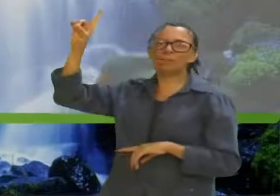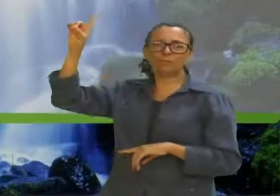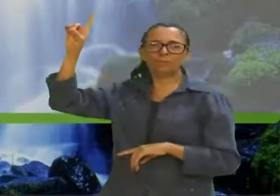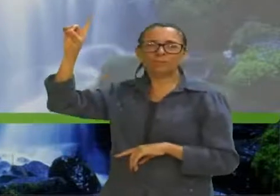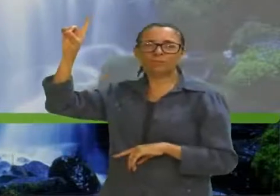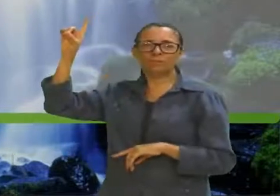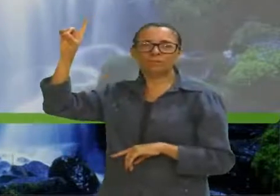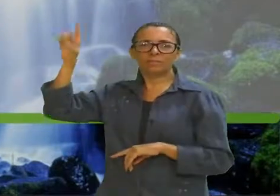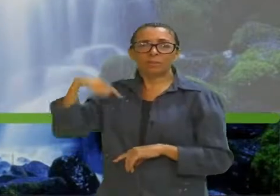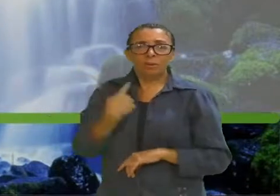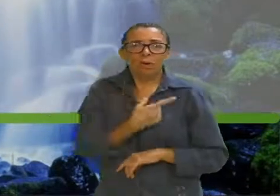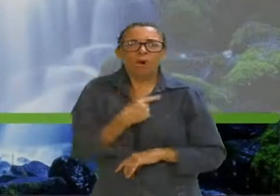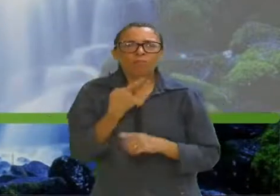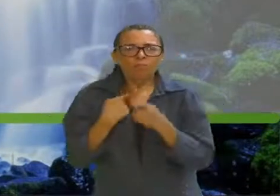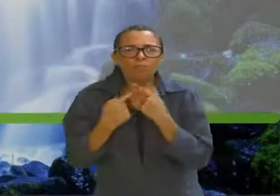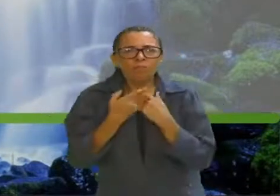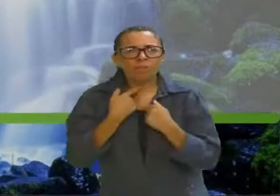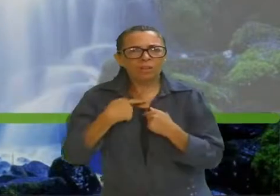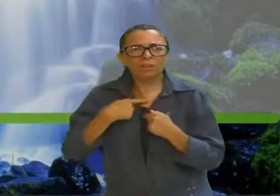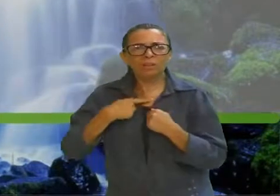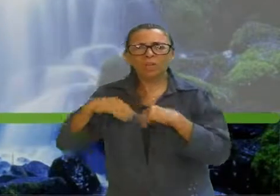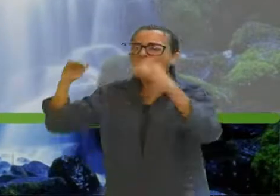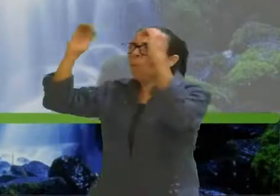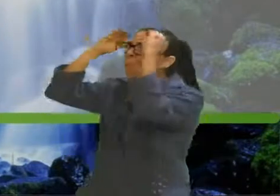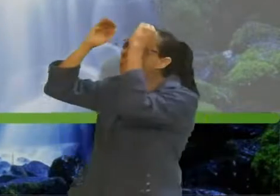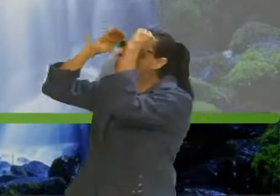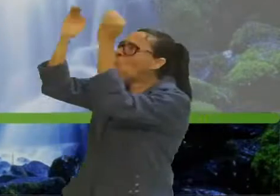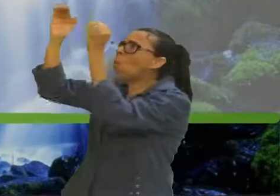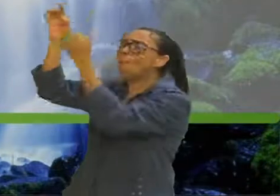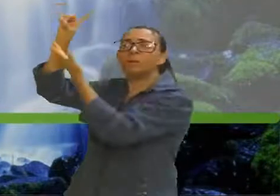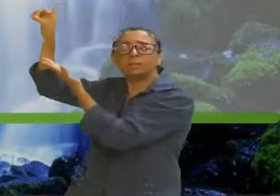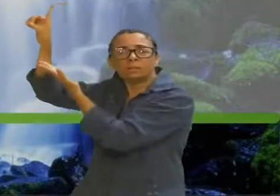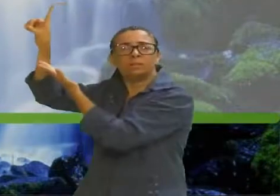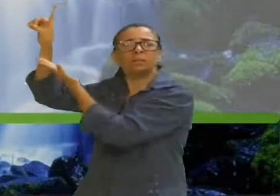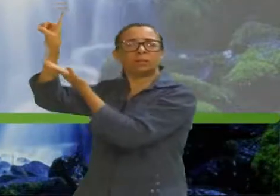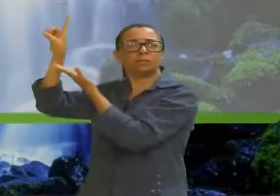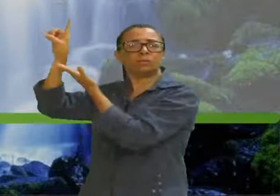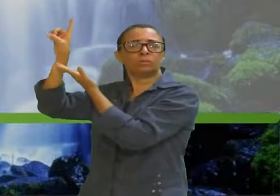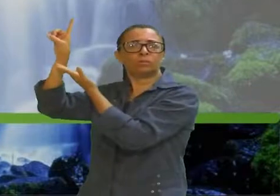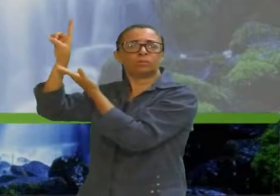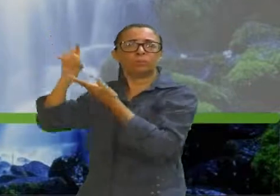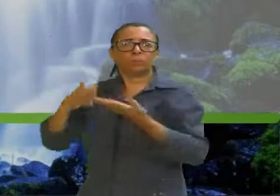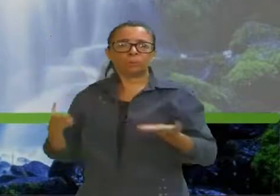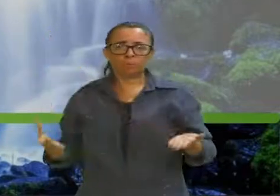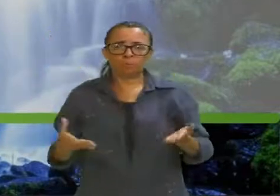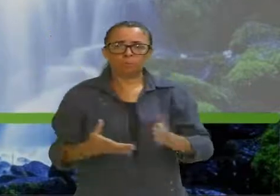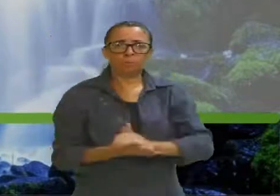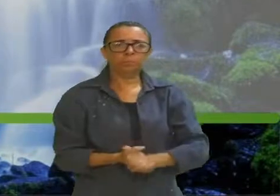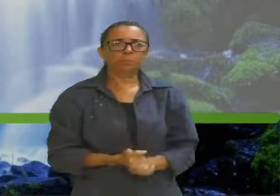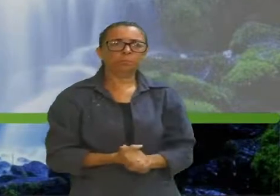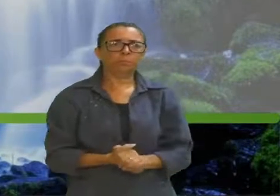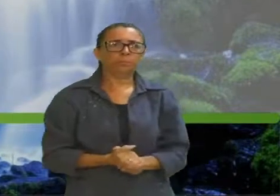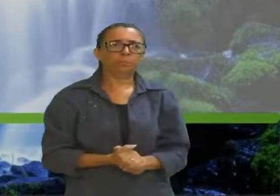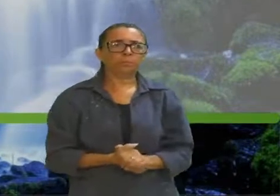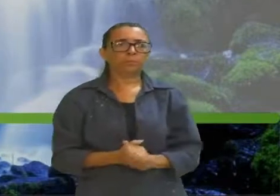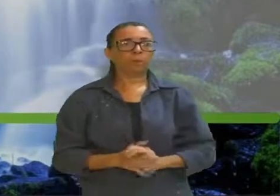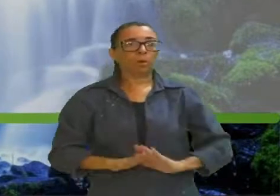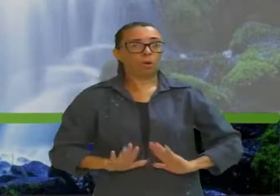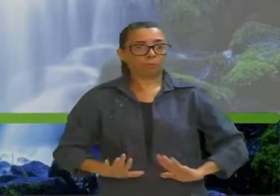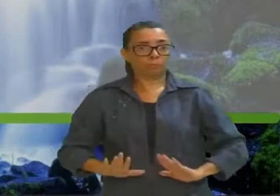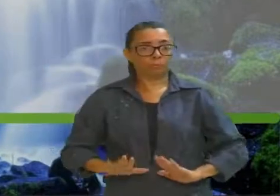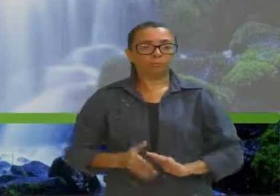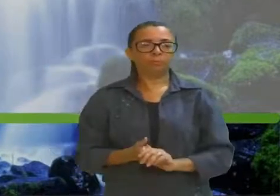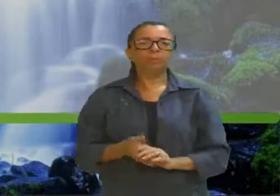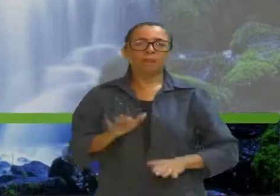maneira diferente, né? Nem todo aquele que me diz, Senhor, Senhor, entrará no reino dos